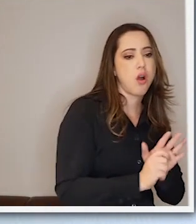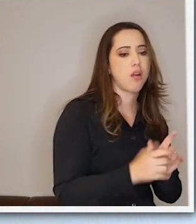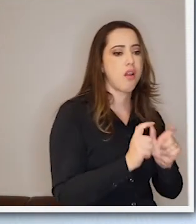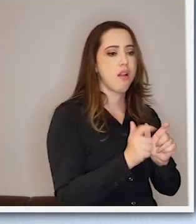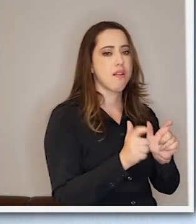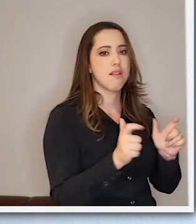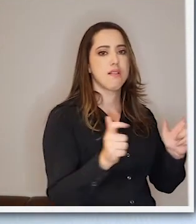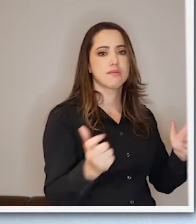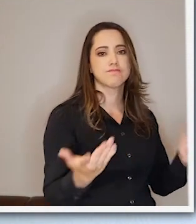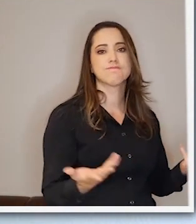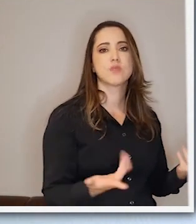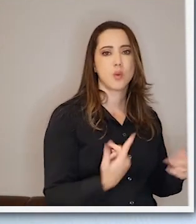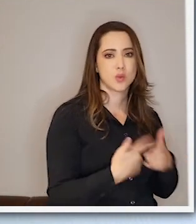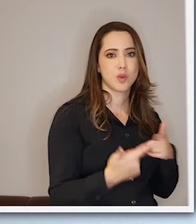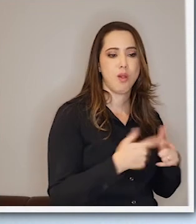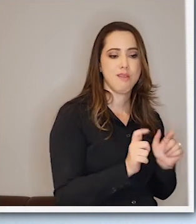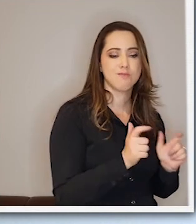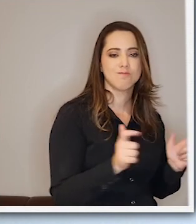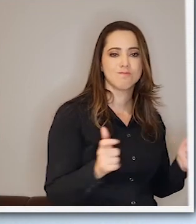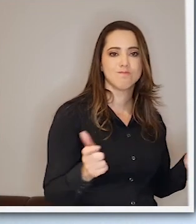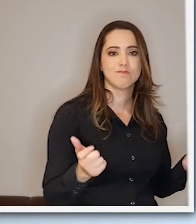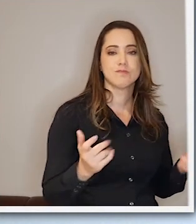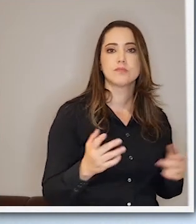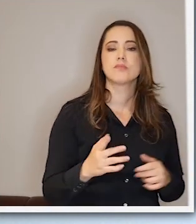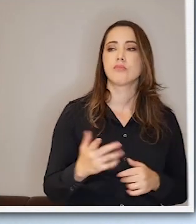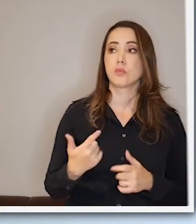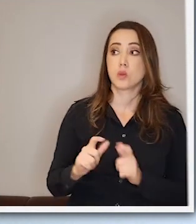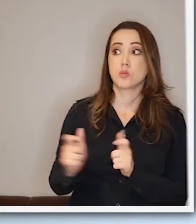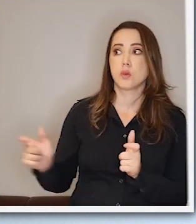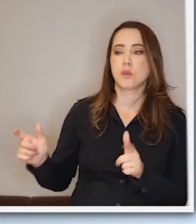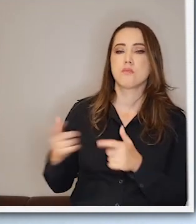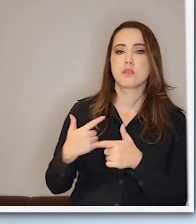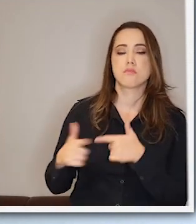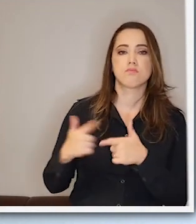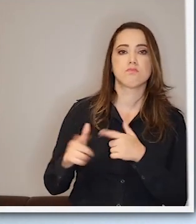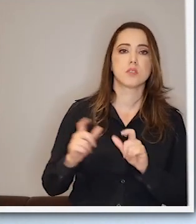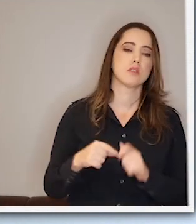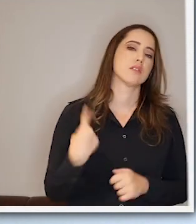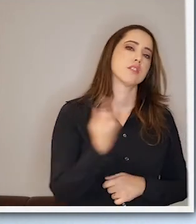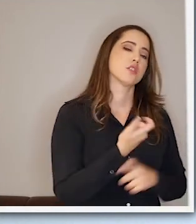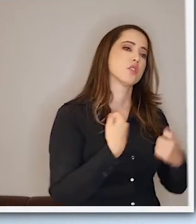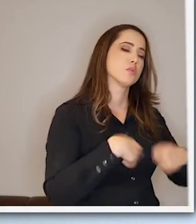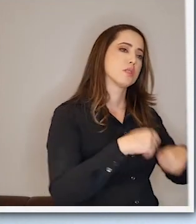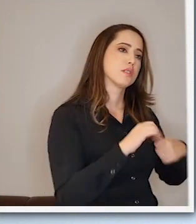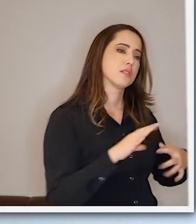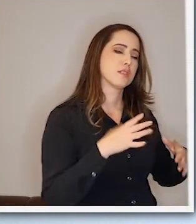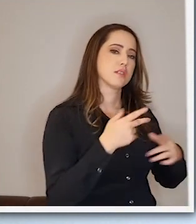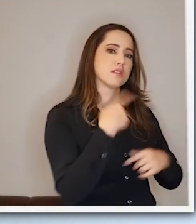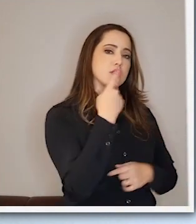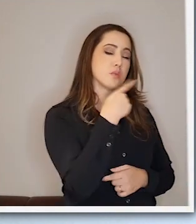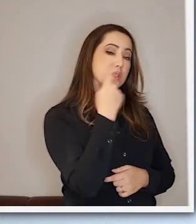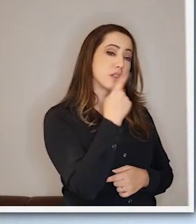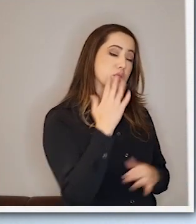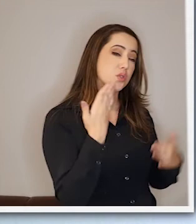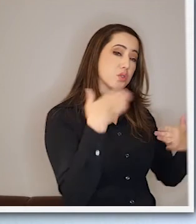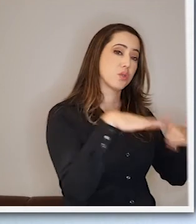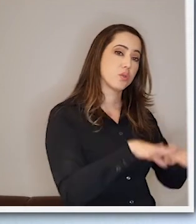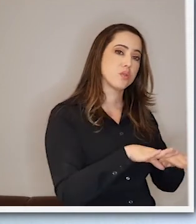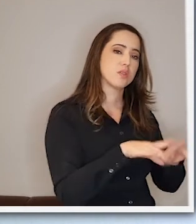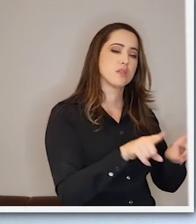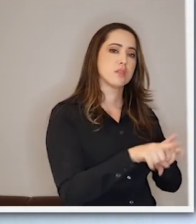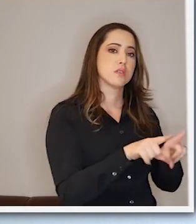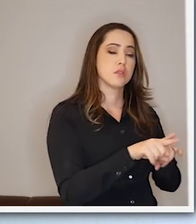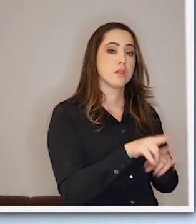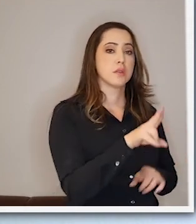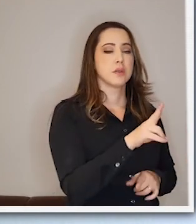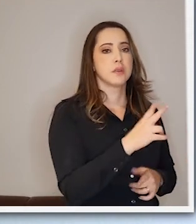puxa a depressão, você puxa o suicídio, e aí você vai o alcoolismo, aí você vai o uso de drogas, quer dizer... Exatamente. Quer dizer, um